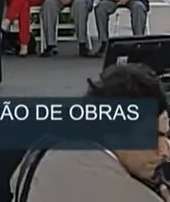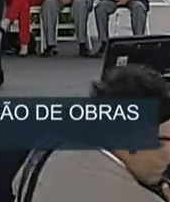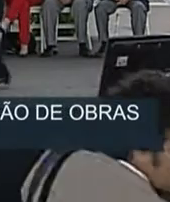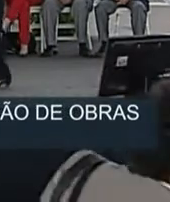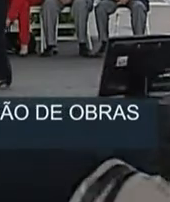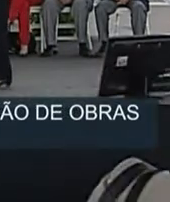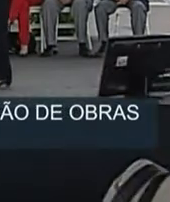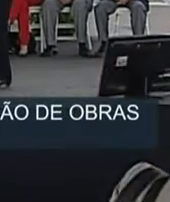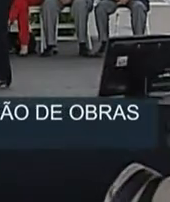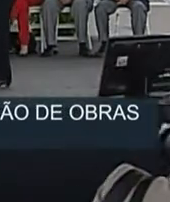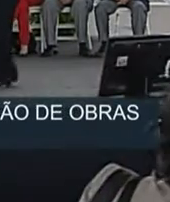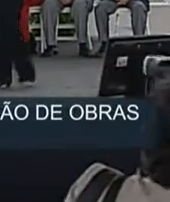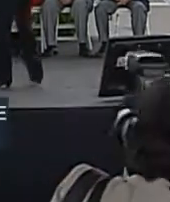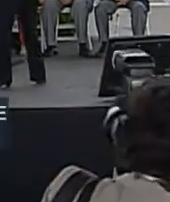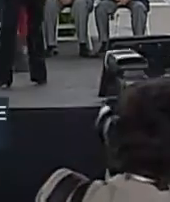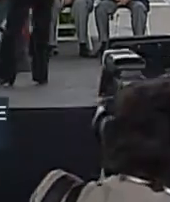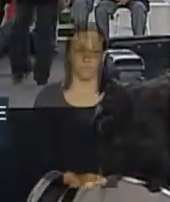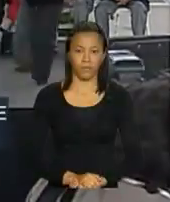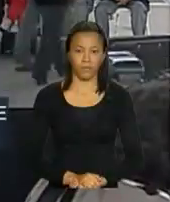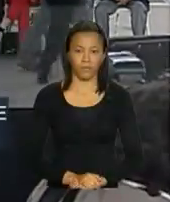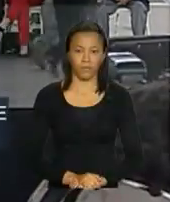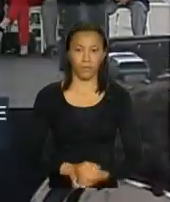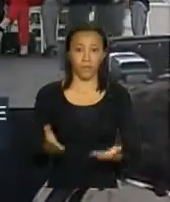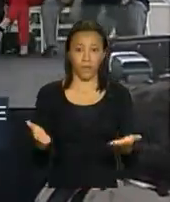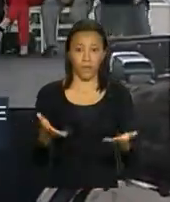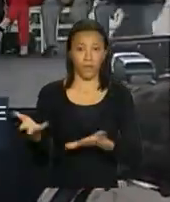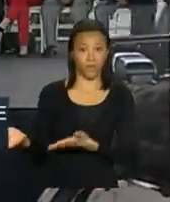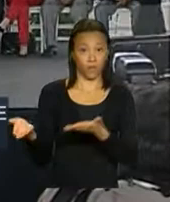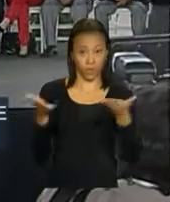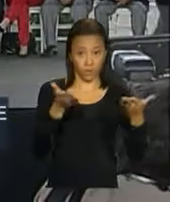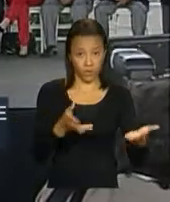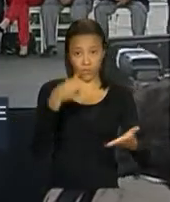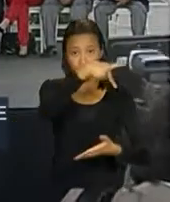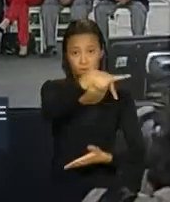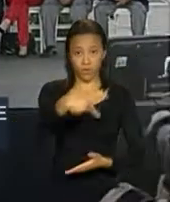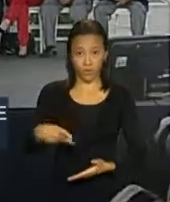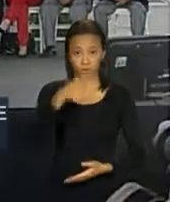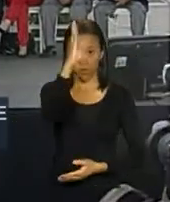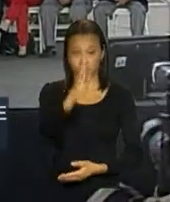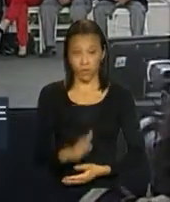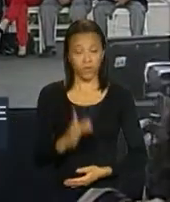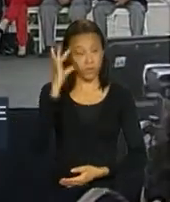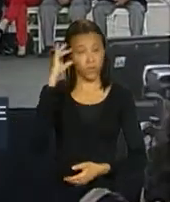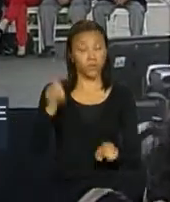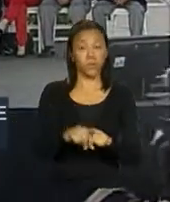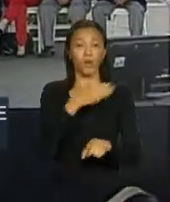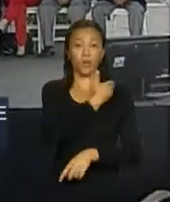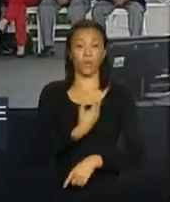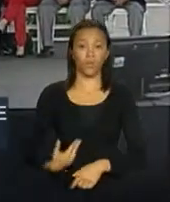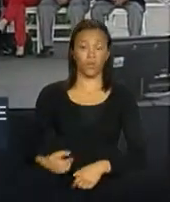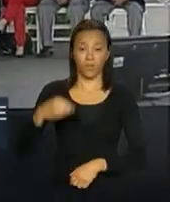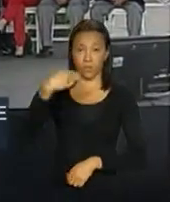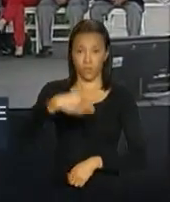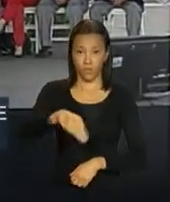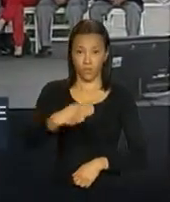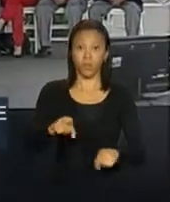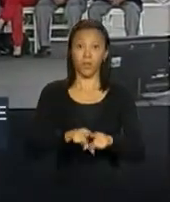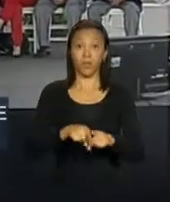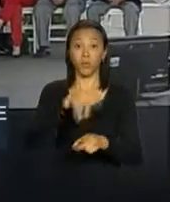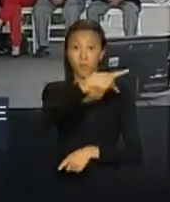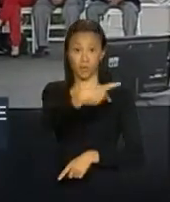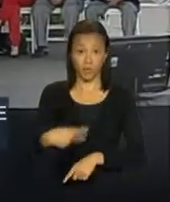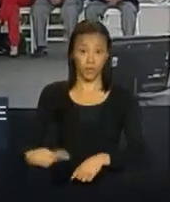Neste momento, convidamos a Presidenta da República, a Governadora do Maranhão, o Presidente do